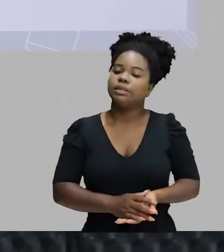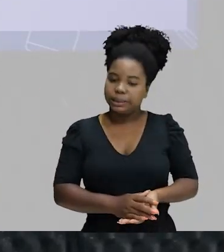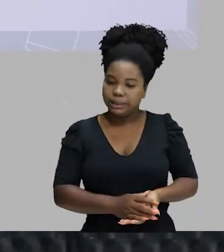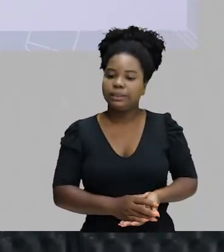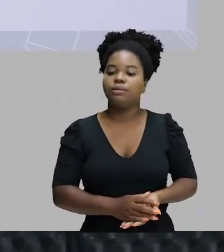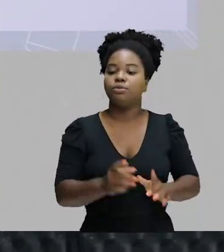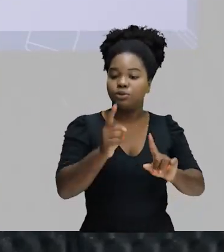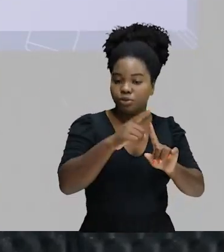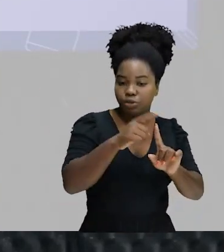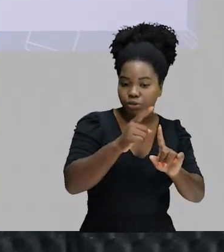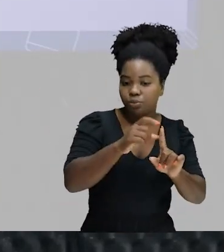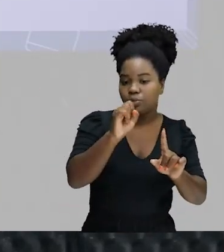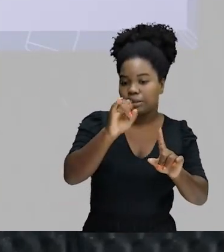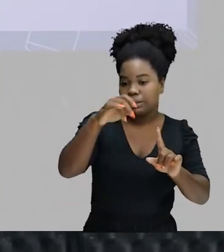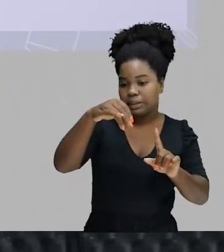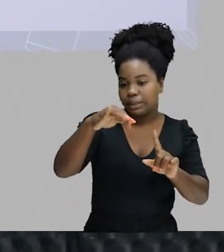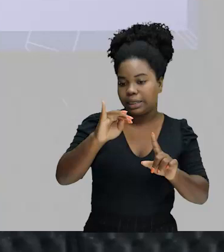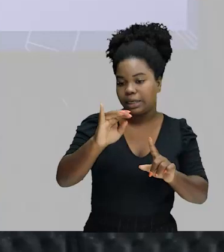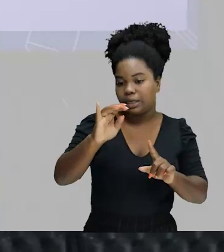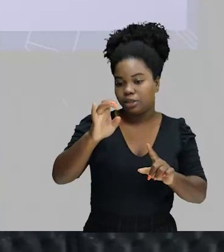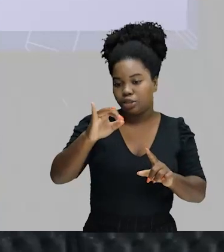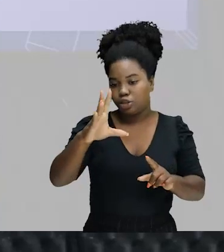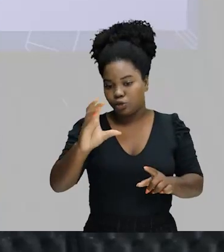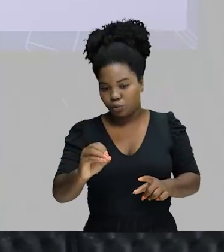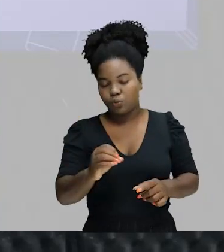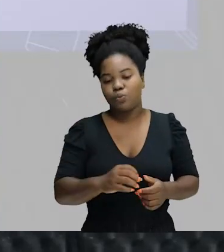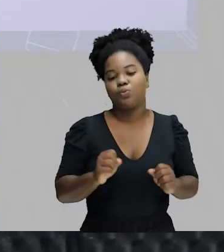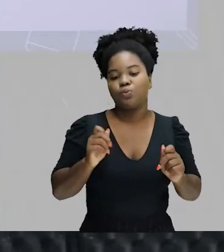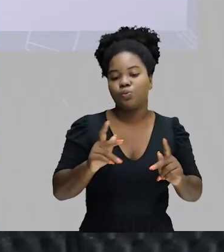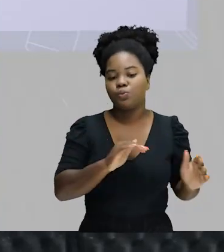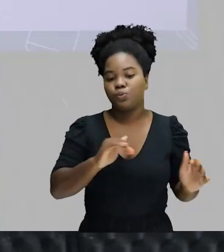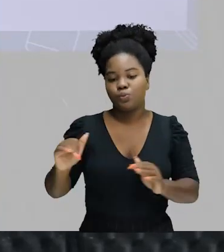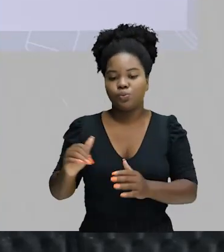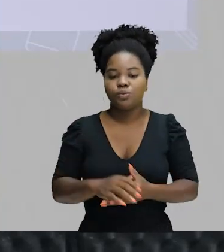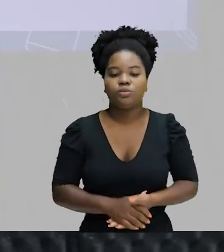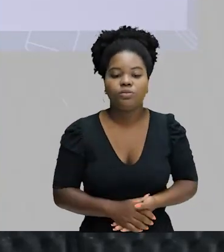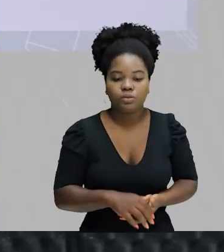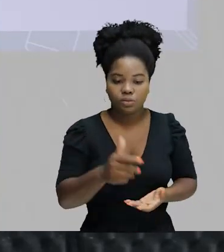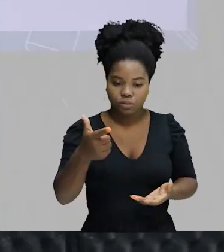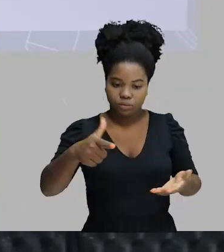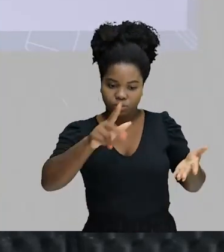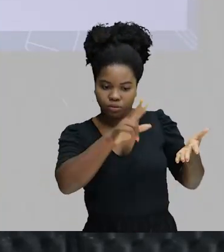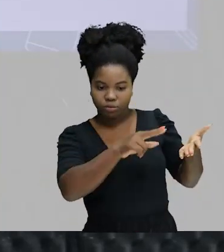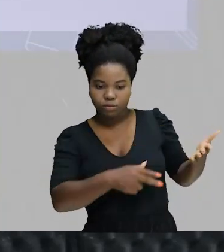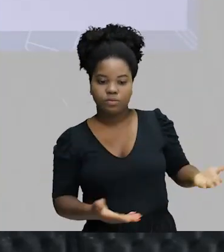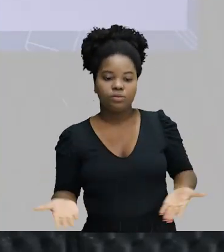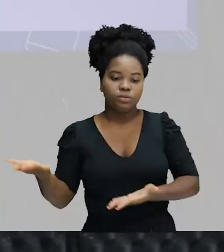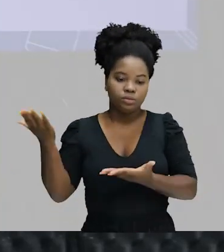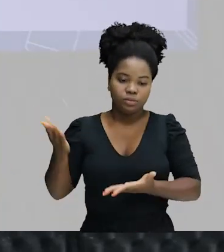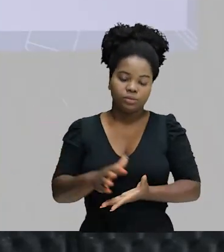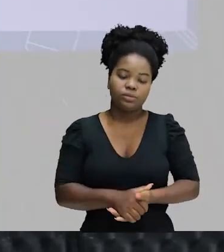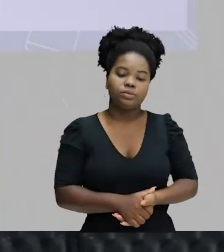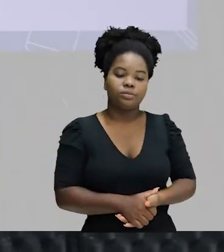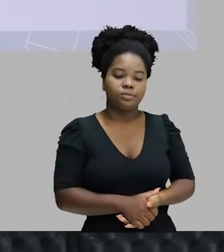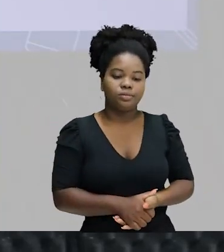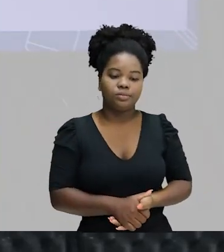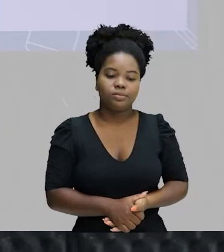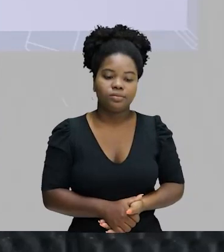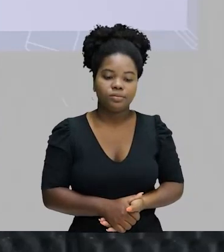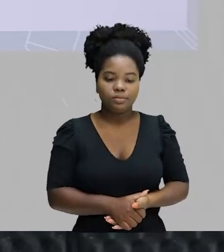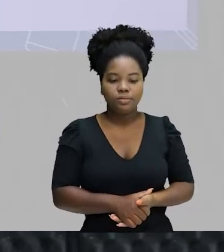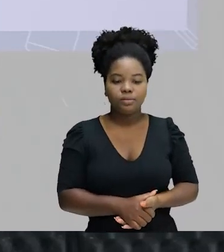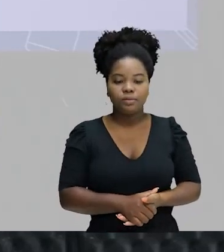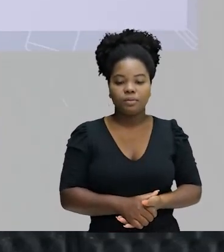polímeros sintéticos. Os polímeros sintéticos revolucionaram a nossa vida. Tanto é que nós dizemos